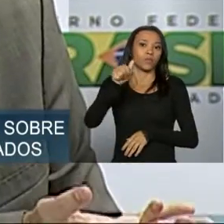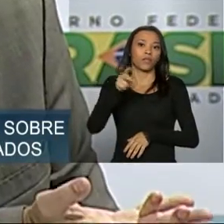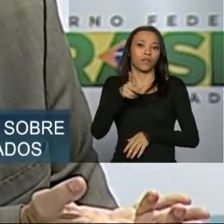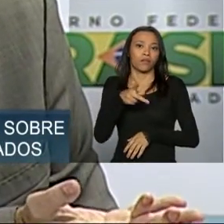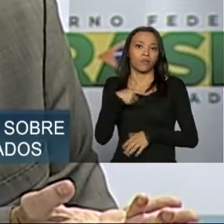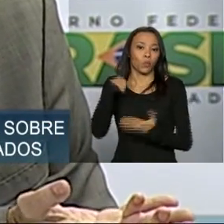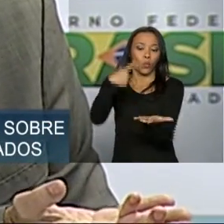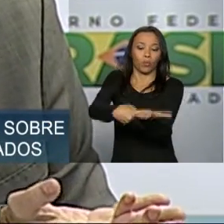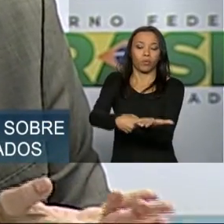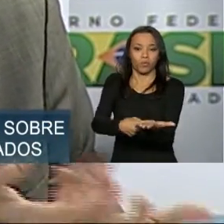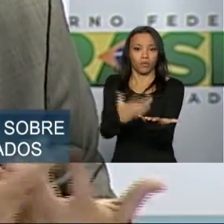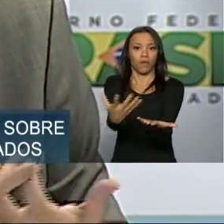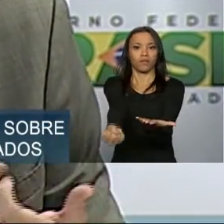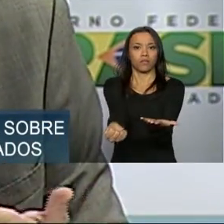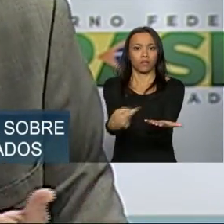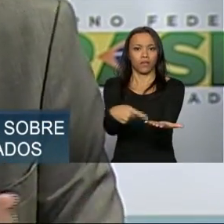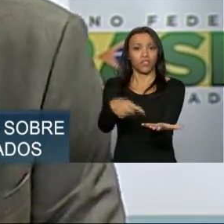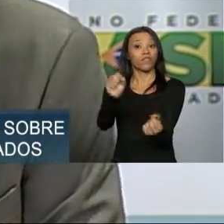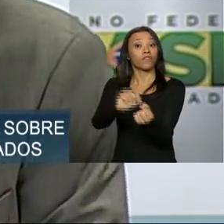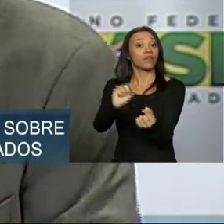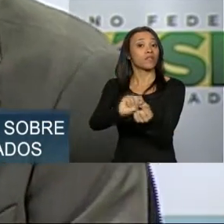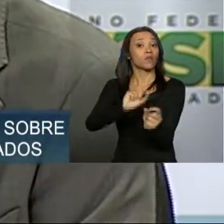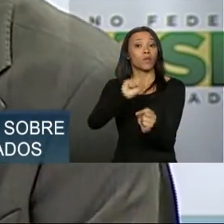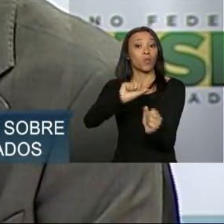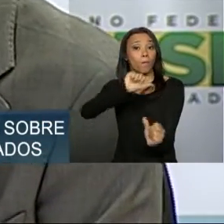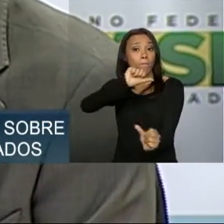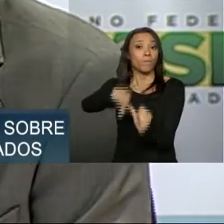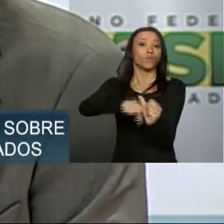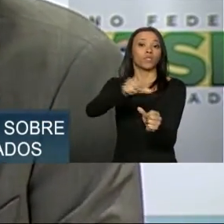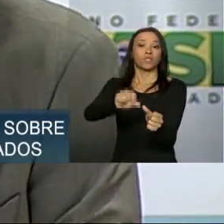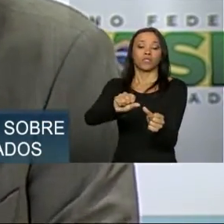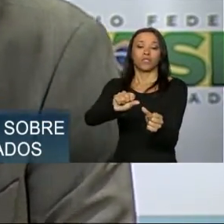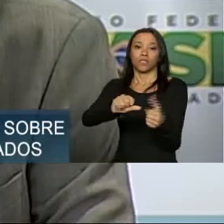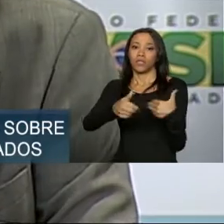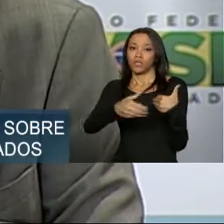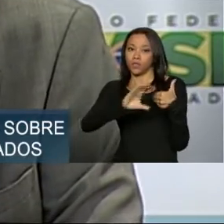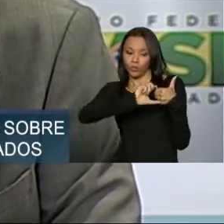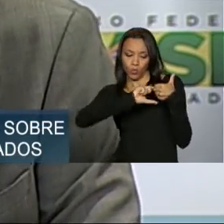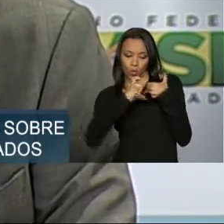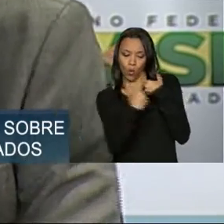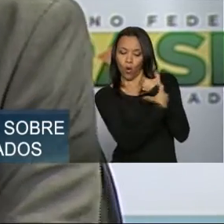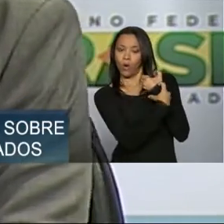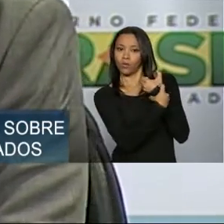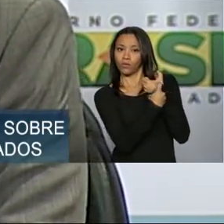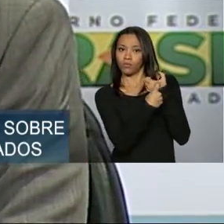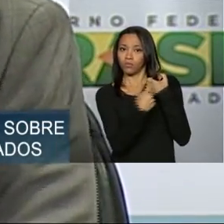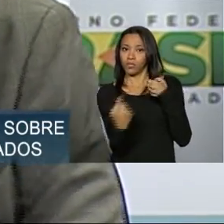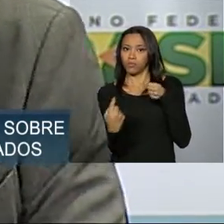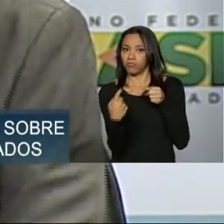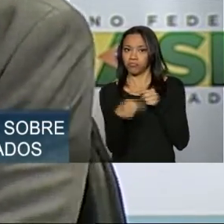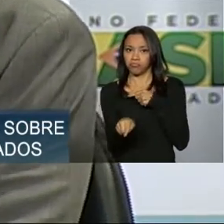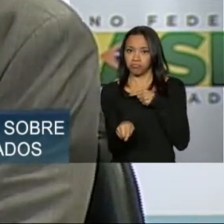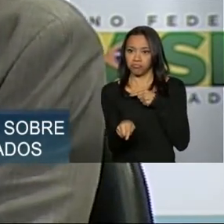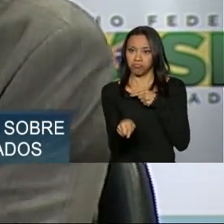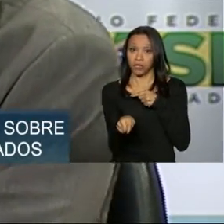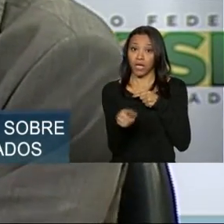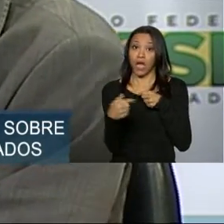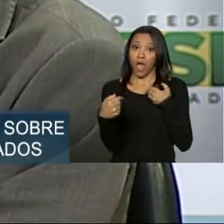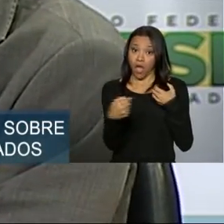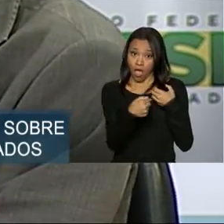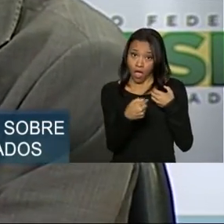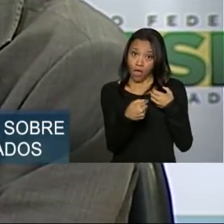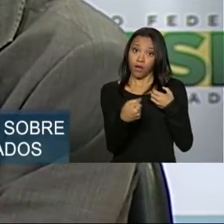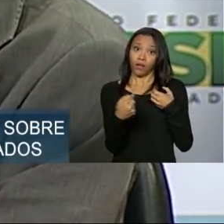uma pactuação de fazer uma mudança na rotulagem que não correspondesse à realidade. Porque aí ela